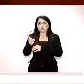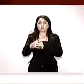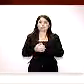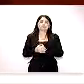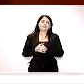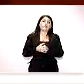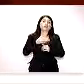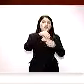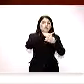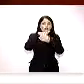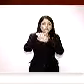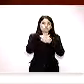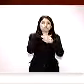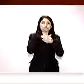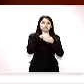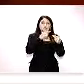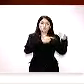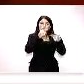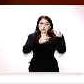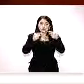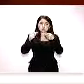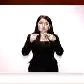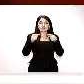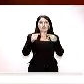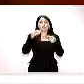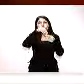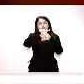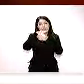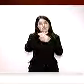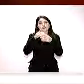votos que estão em discussão em votação